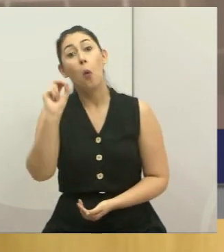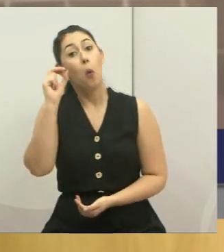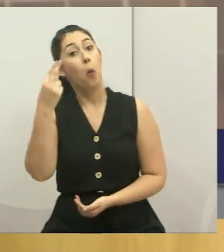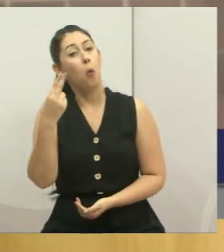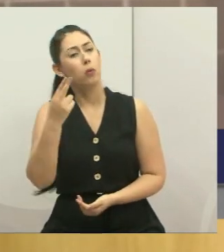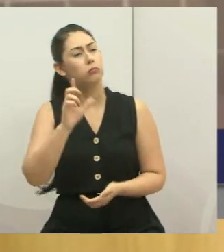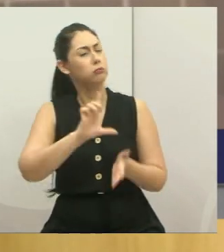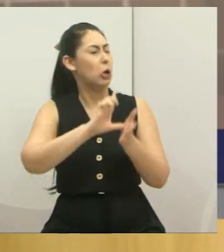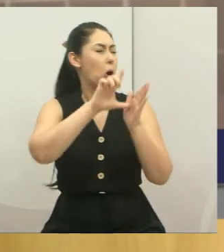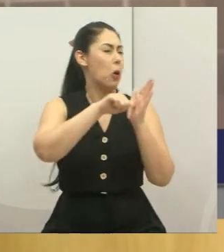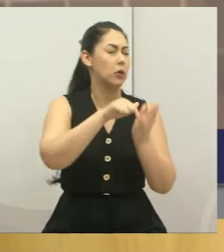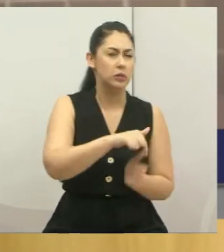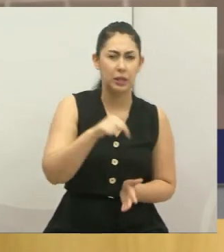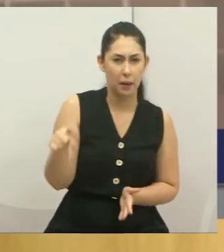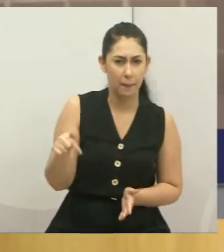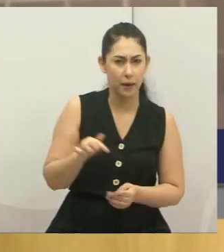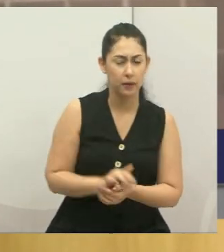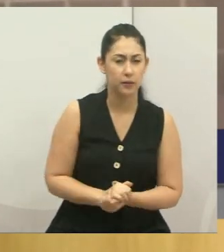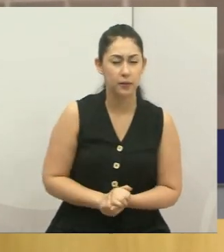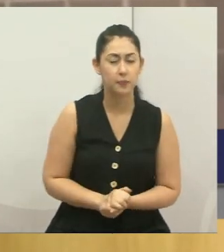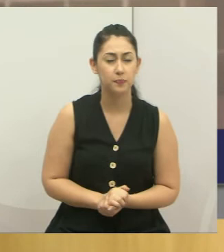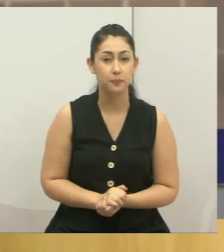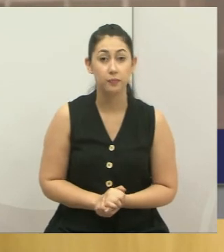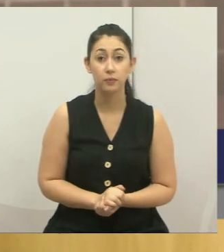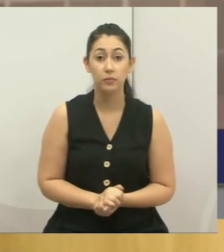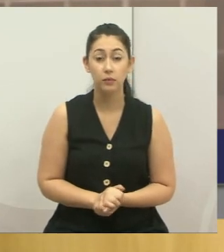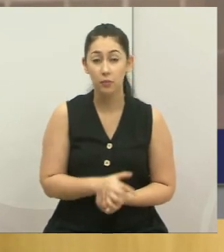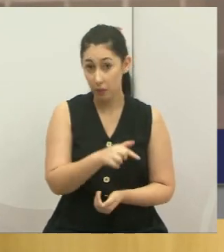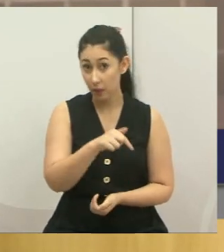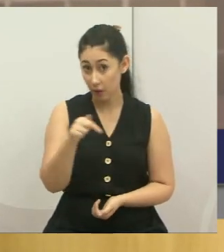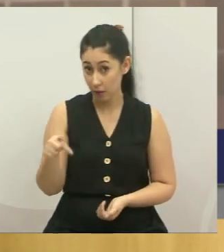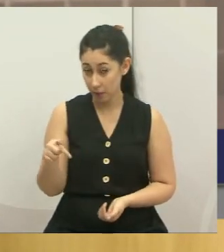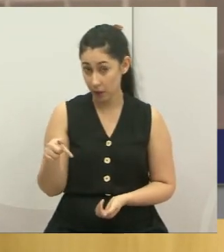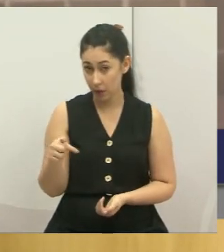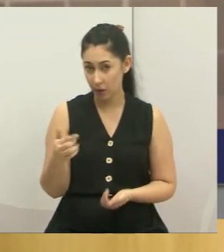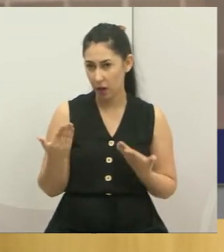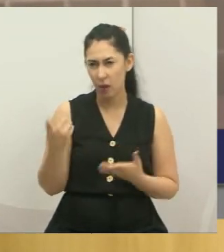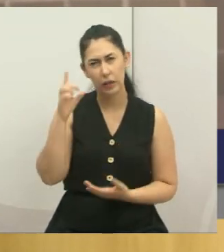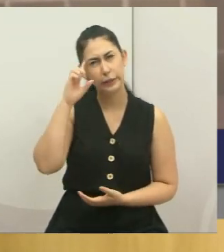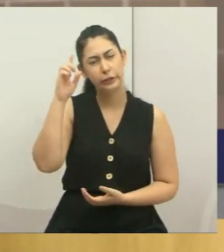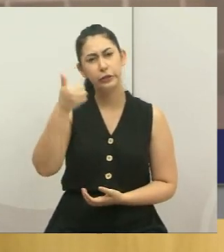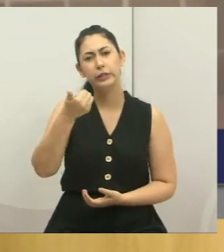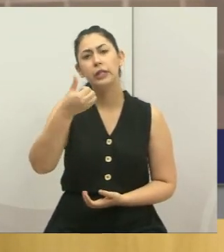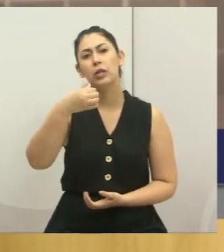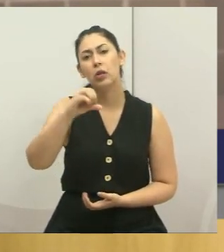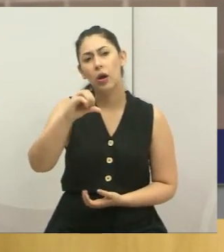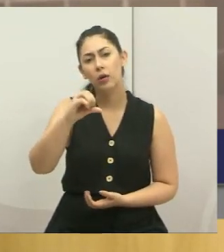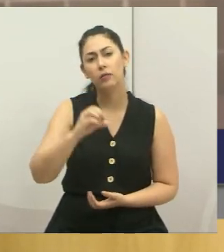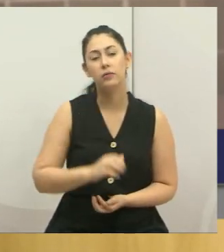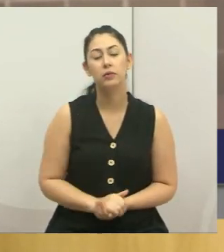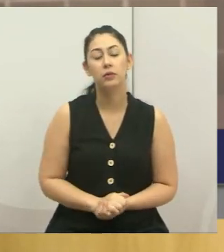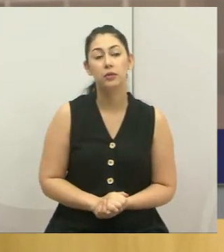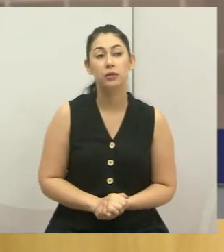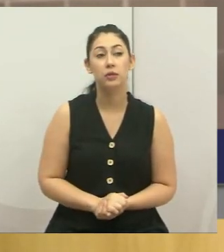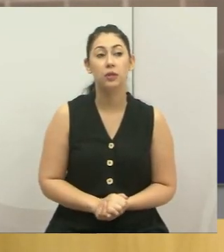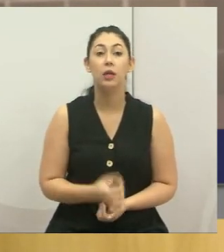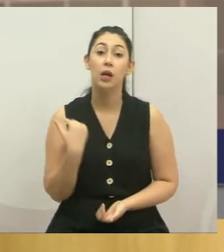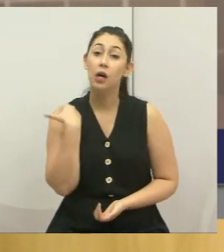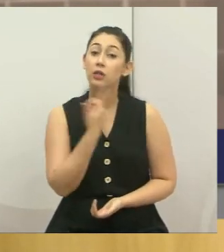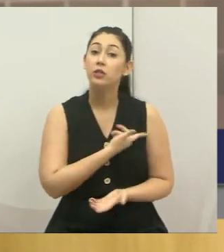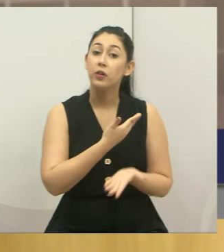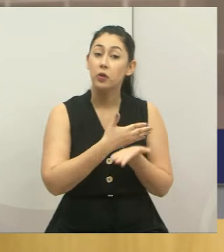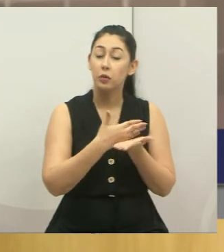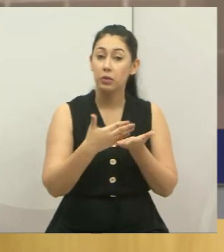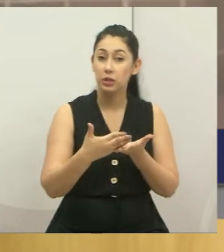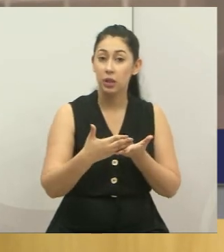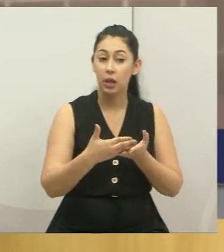máximo, a outra, mais provavelmente nessa próxima, que se inicia aí no dia 19, e onde implantaremos